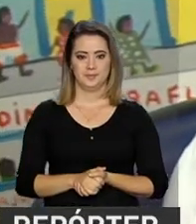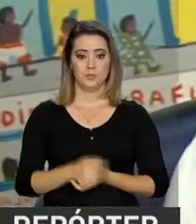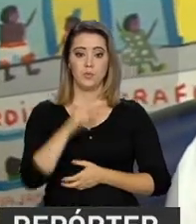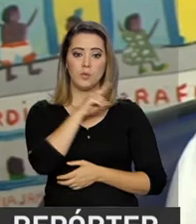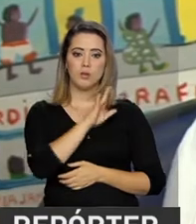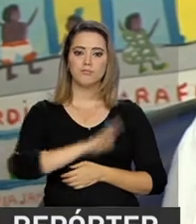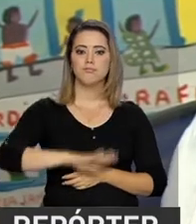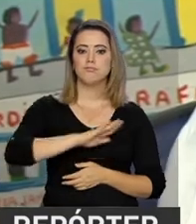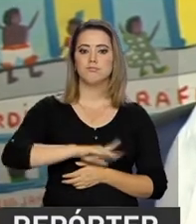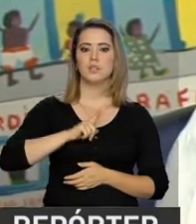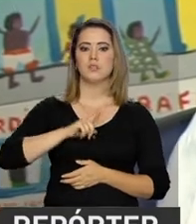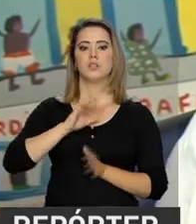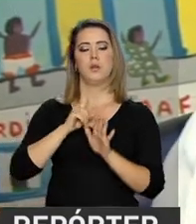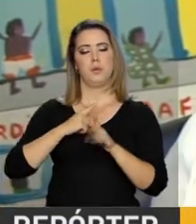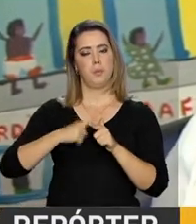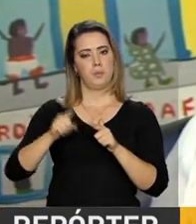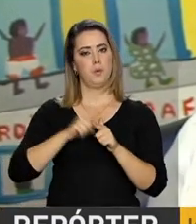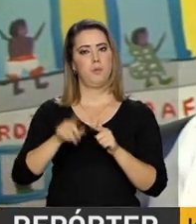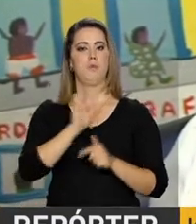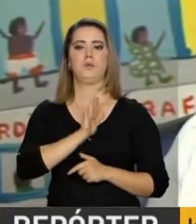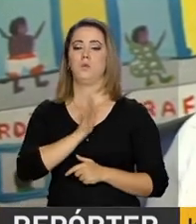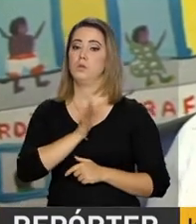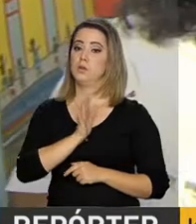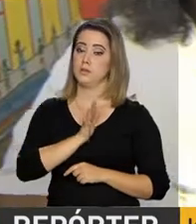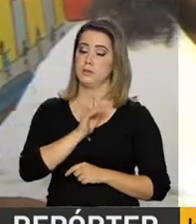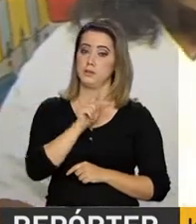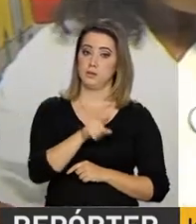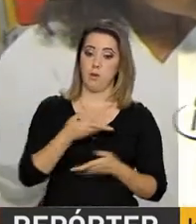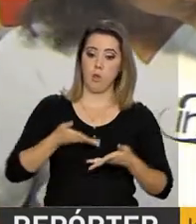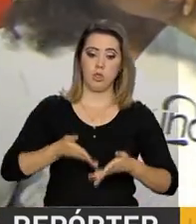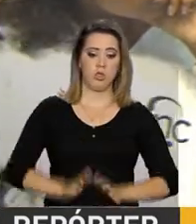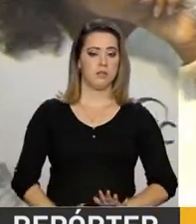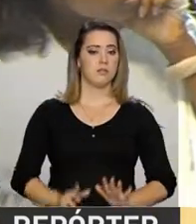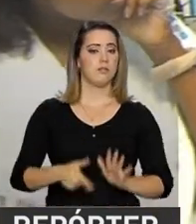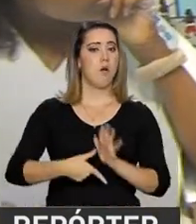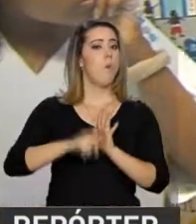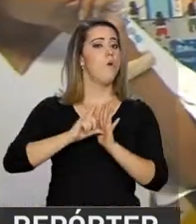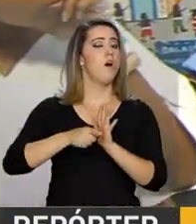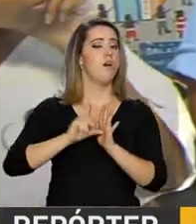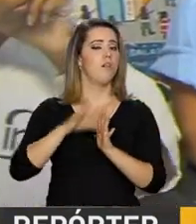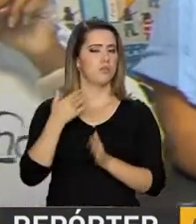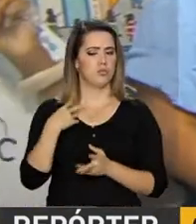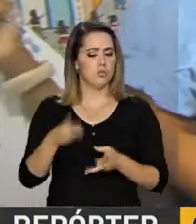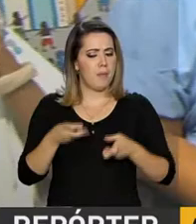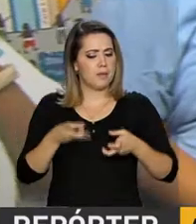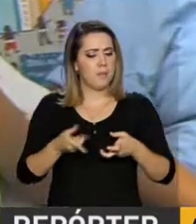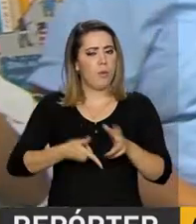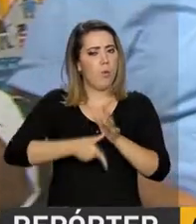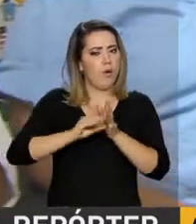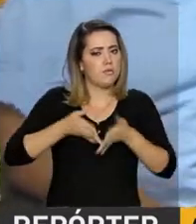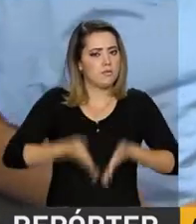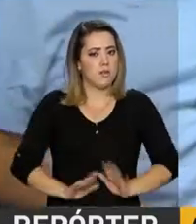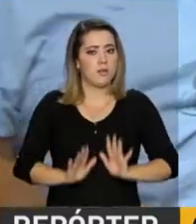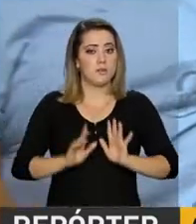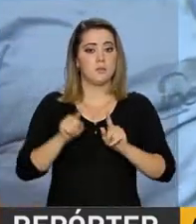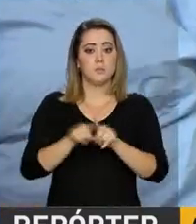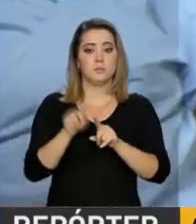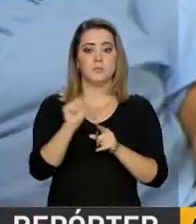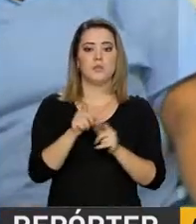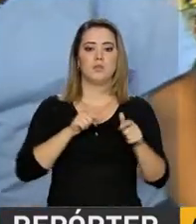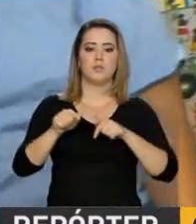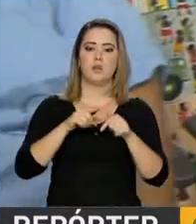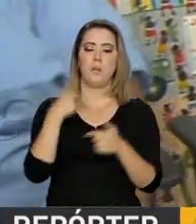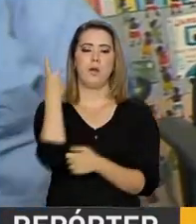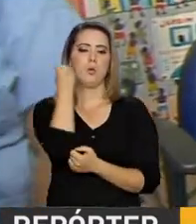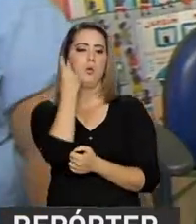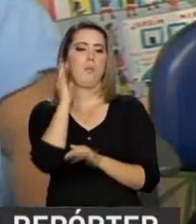victor hugo tem uma tarde o patinha congênita um defeito no coração detectado antes mesmo dele nascer atividades que são